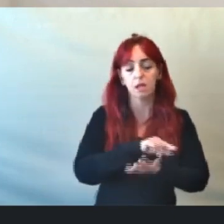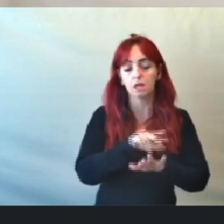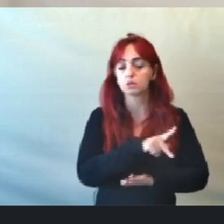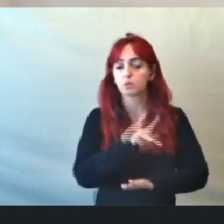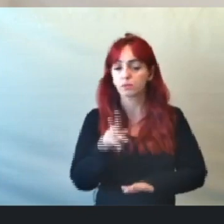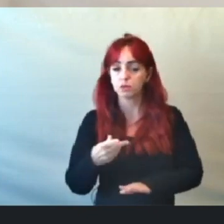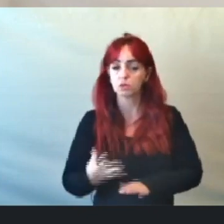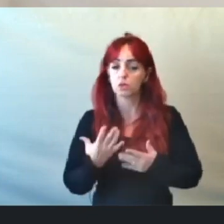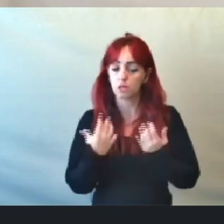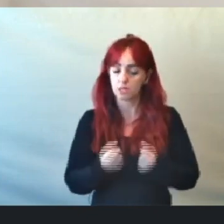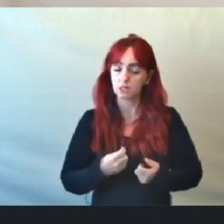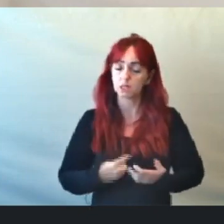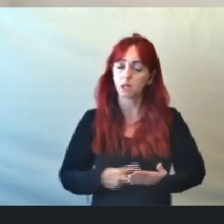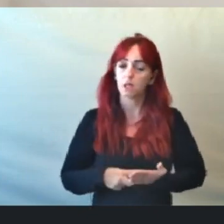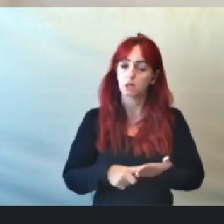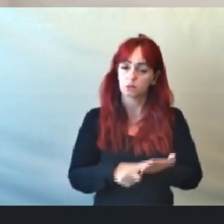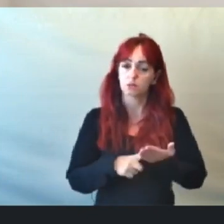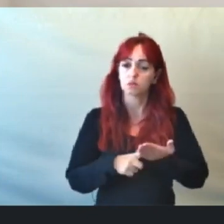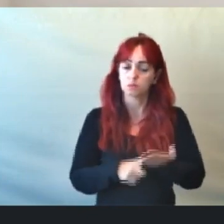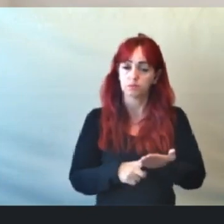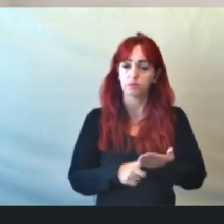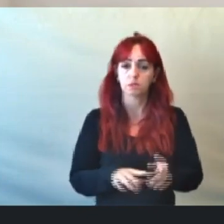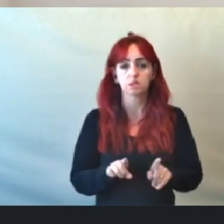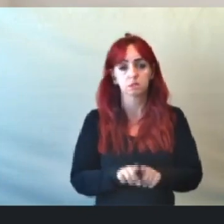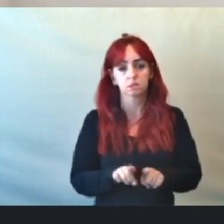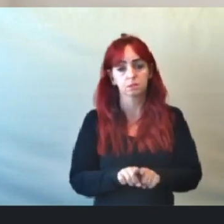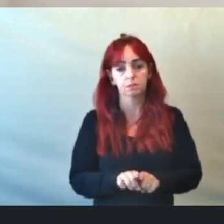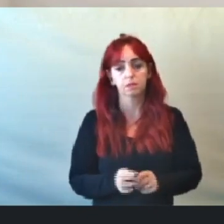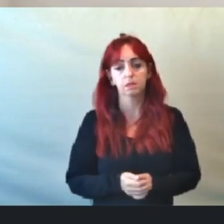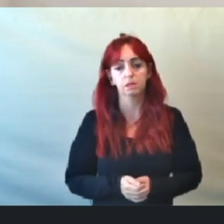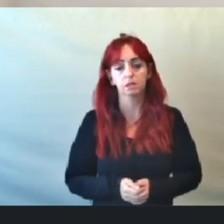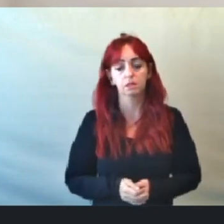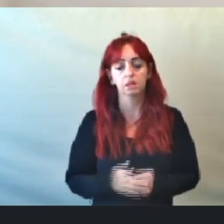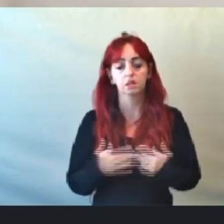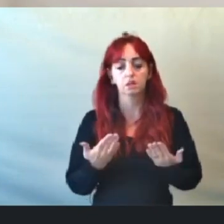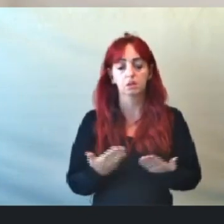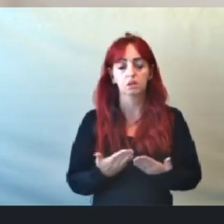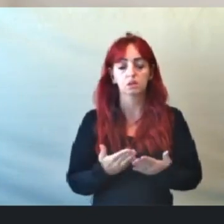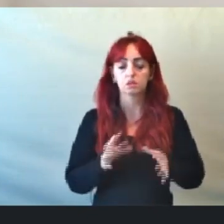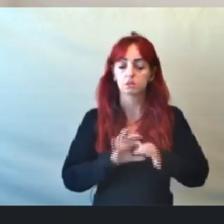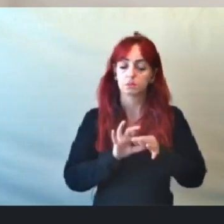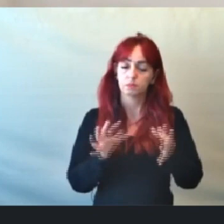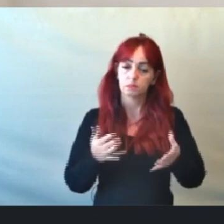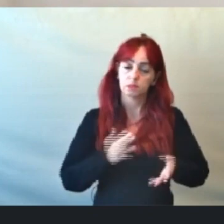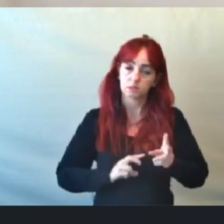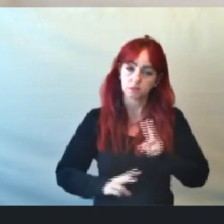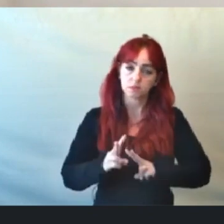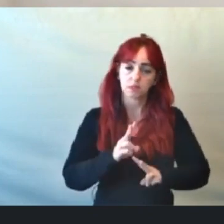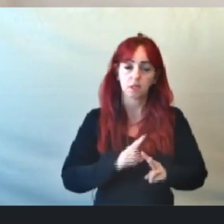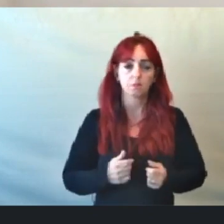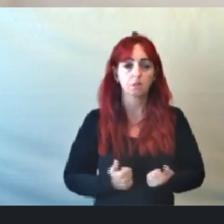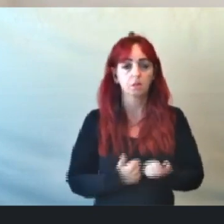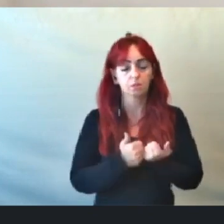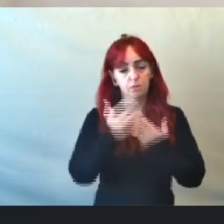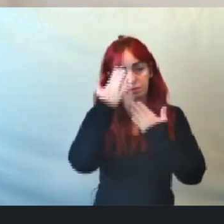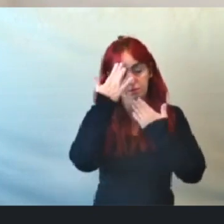diretamente. Então, é isso, e nos colocamos sempre à disposição. Muito obrigado.